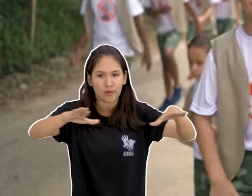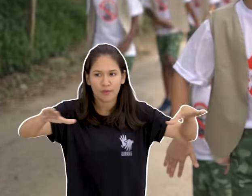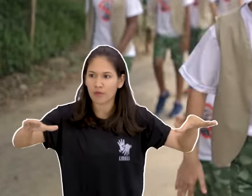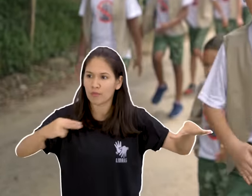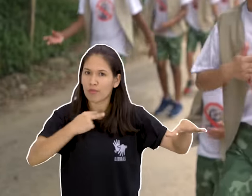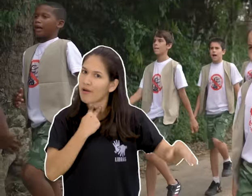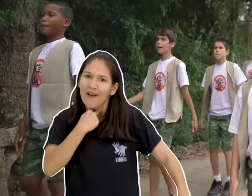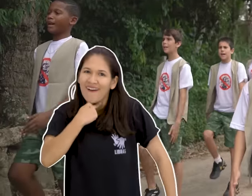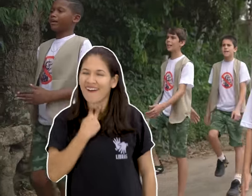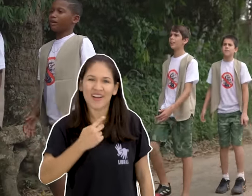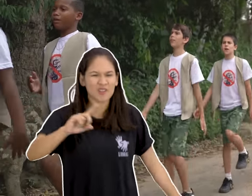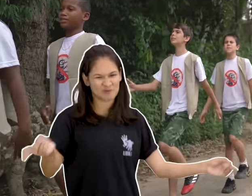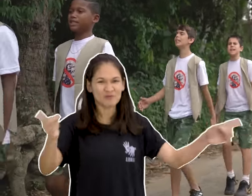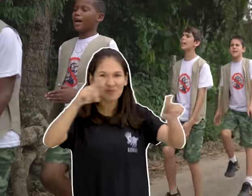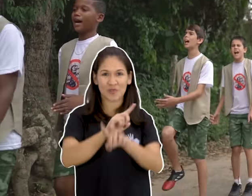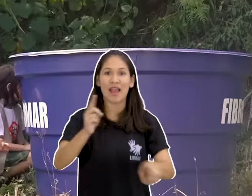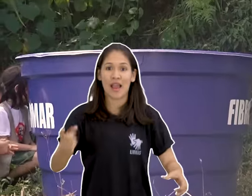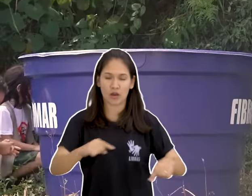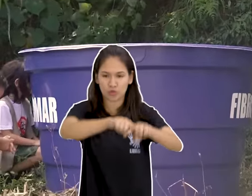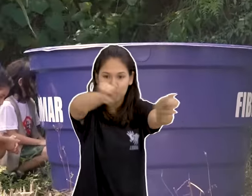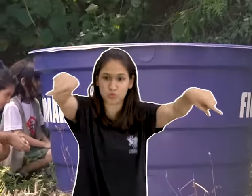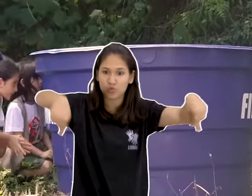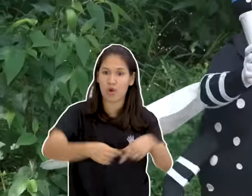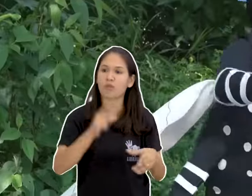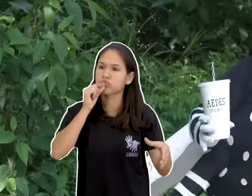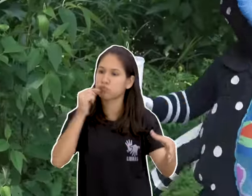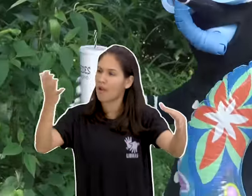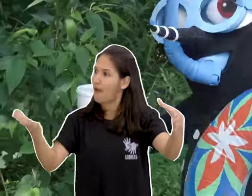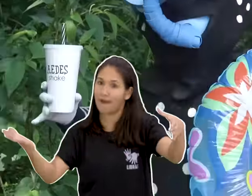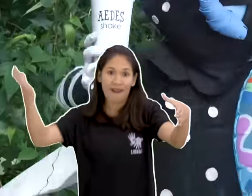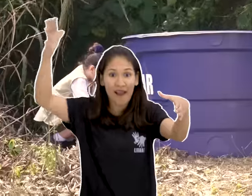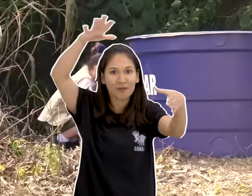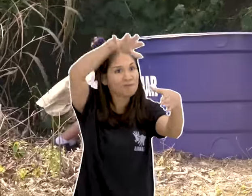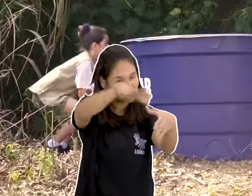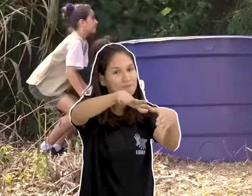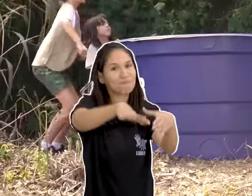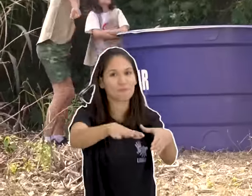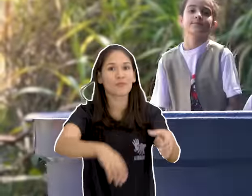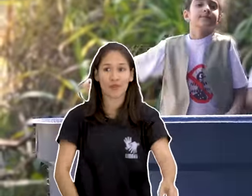Água parada, não vamos deixar. A caixa d'água, nós vamos tampar.